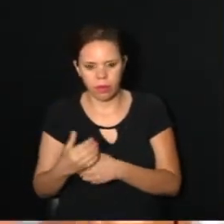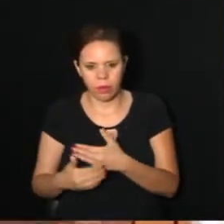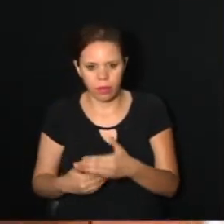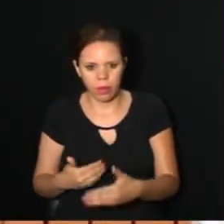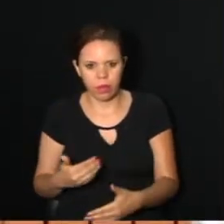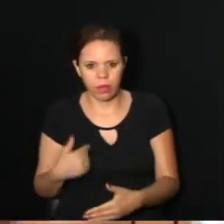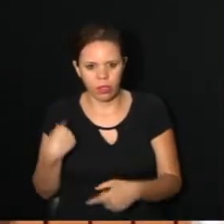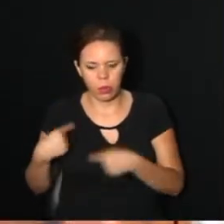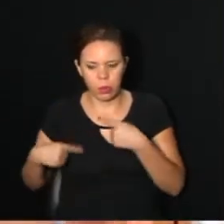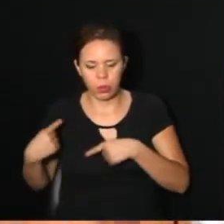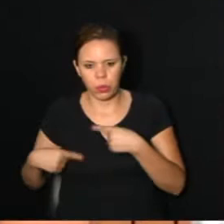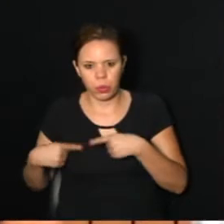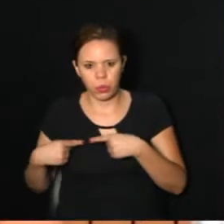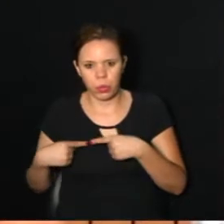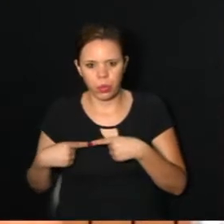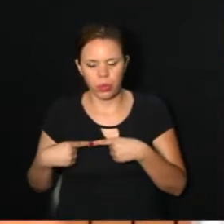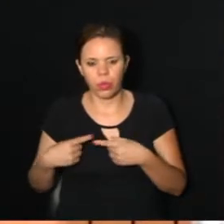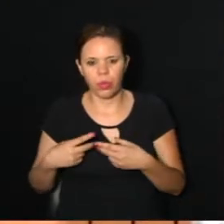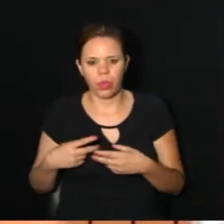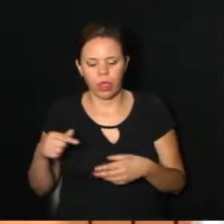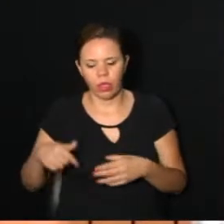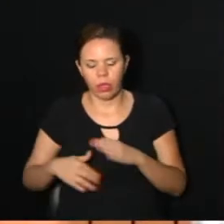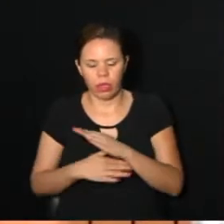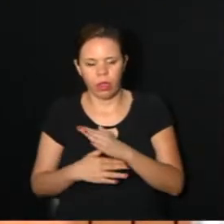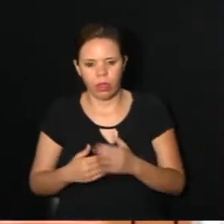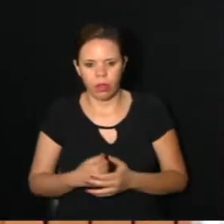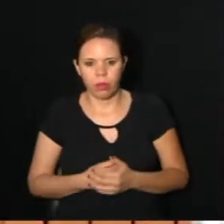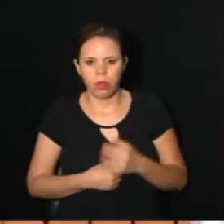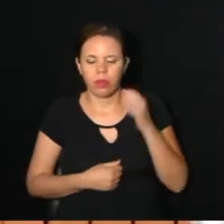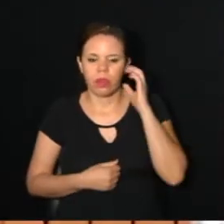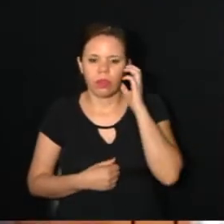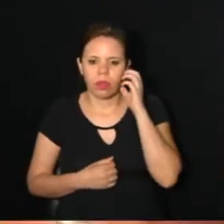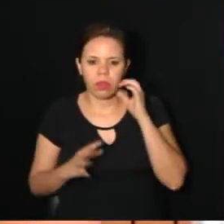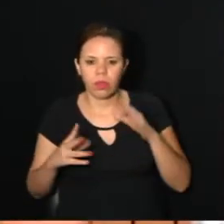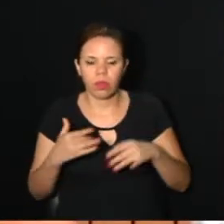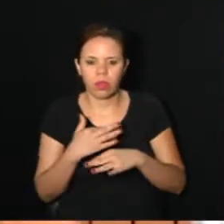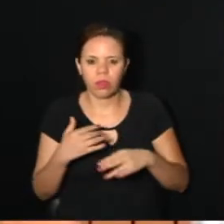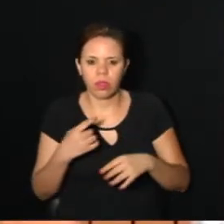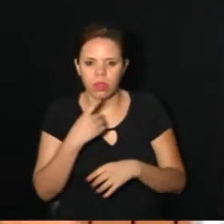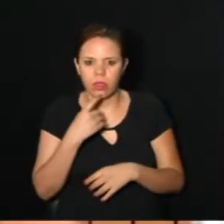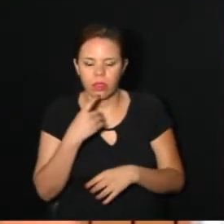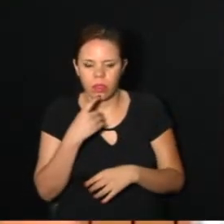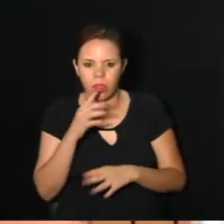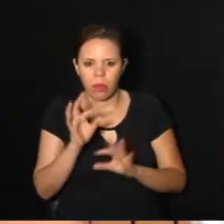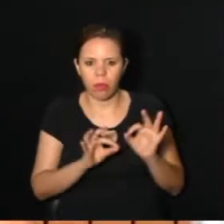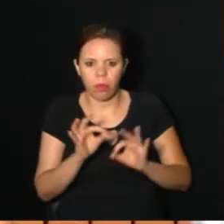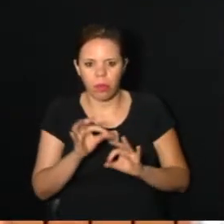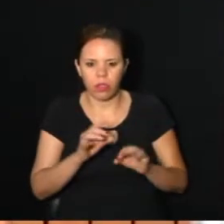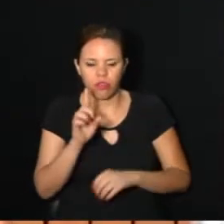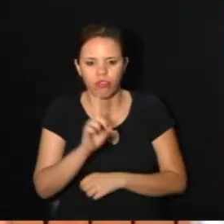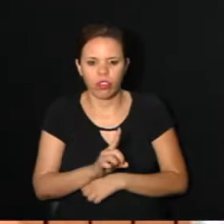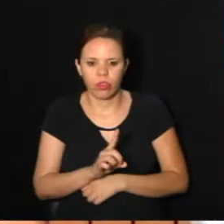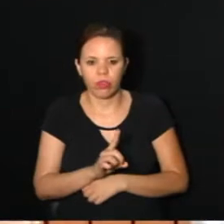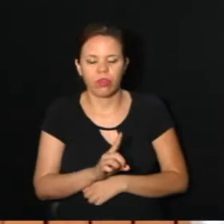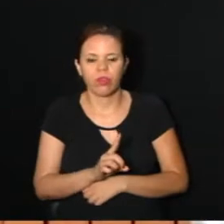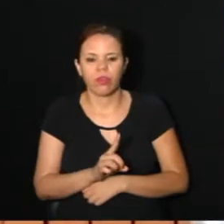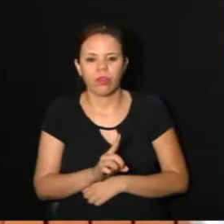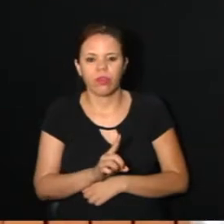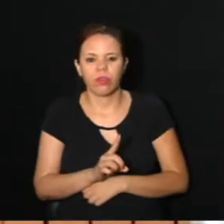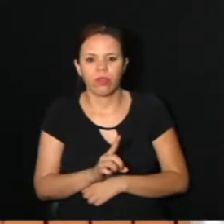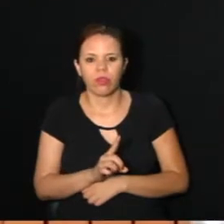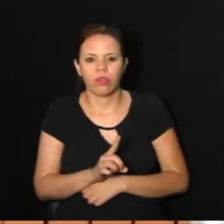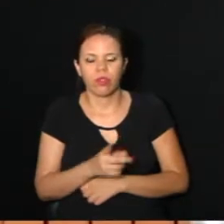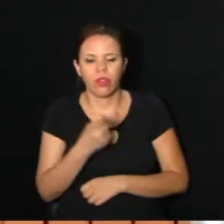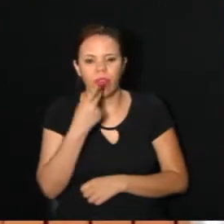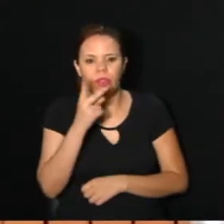nós discutimos com muita intensidade aqui na Câmara e em toda a cidade de Campinas o plano diretor. E, nessas ocasiões, o Santoro